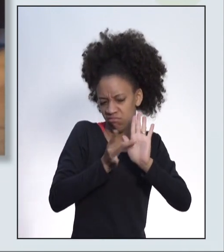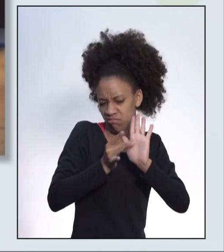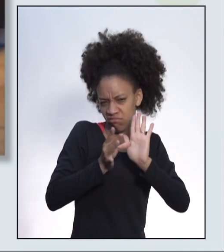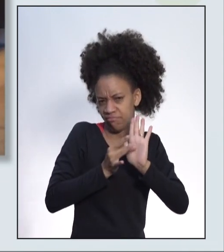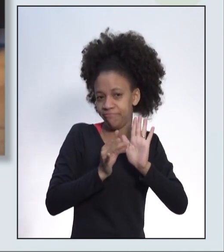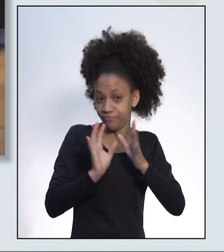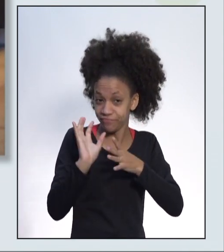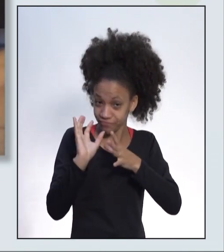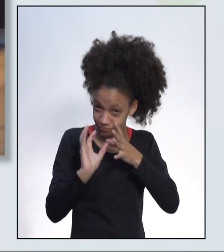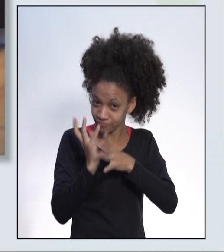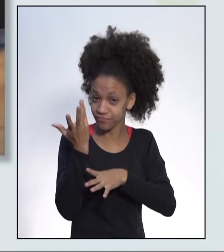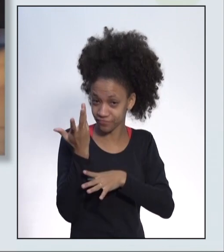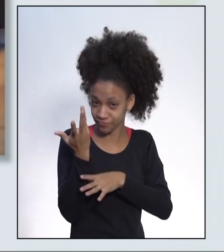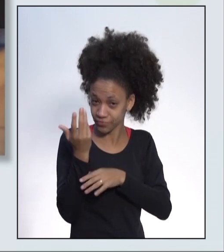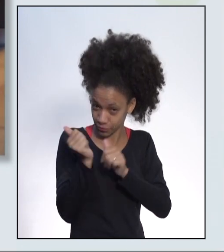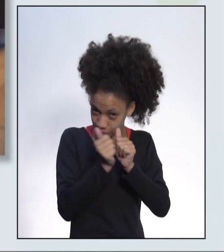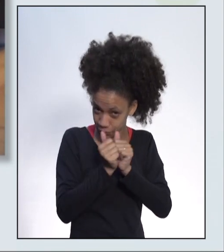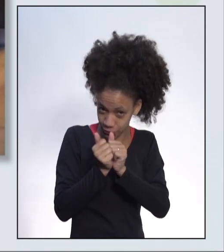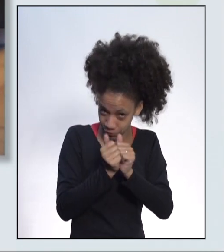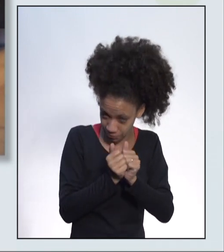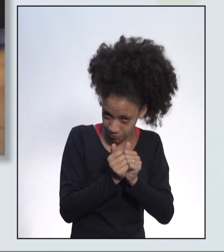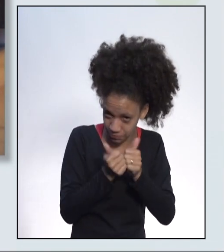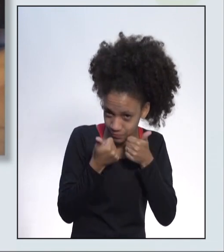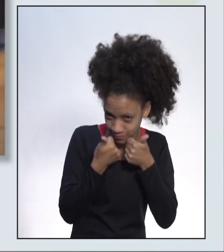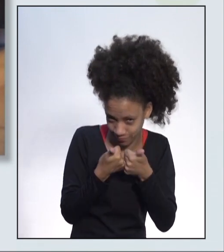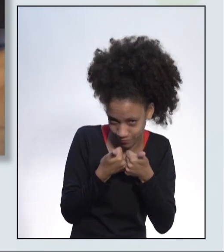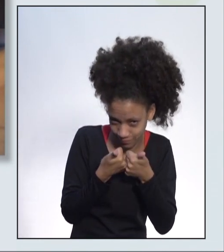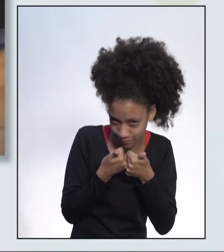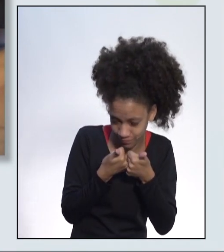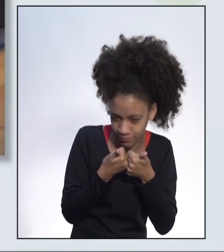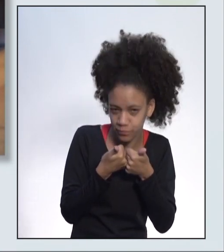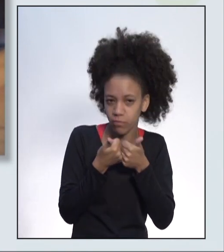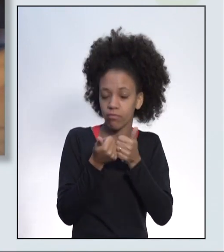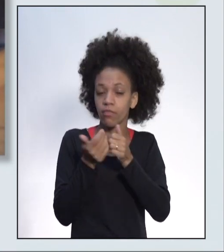né? Muito bem, o próximo passo